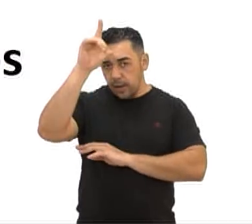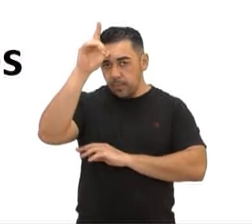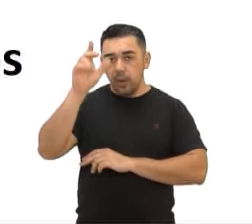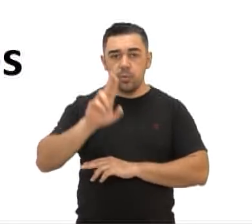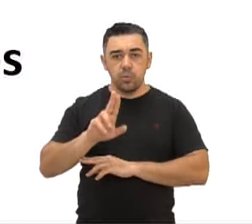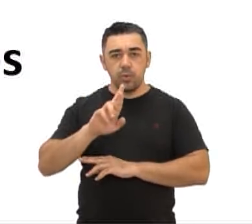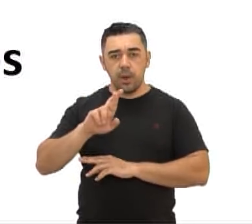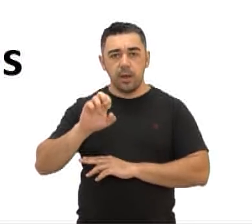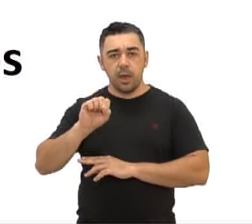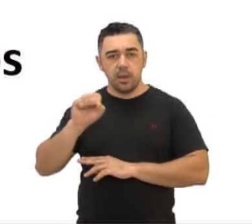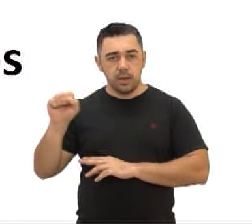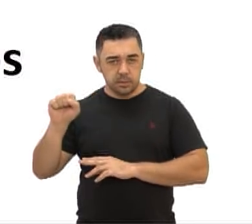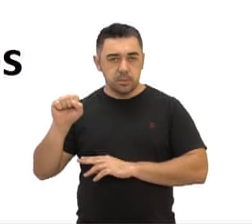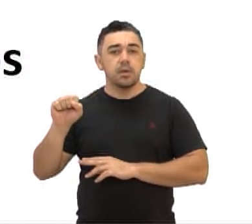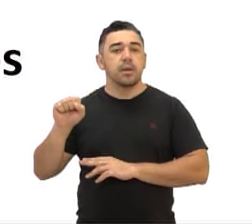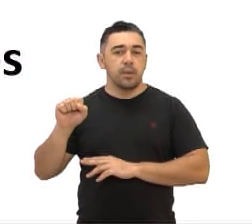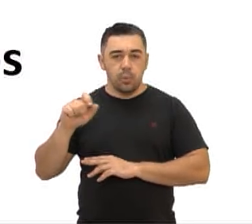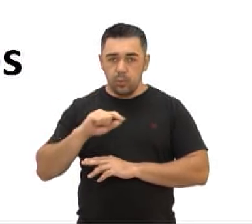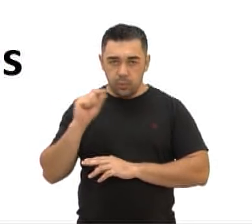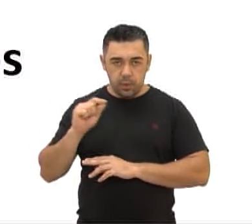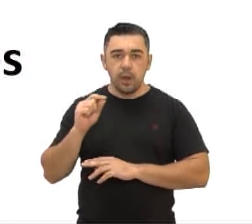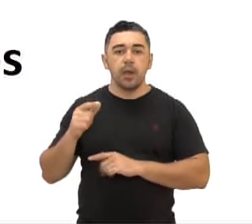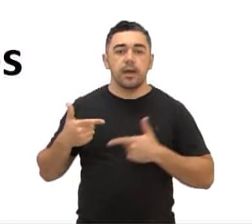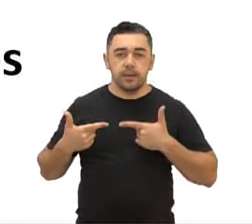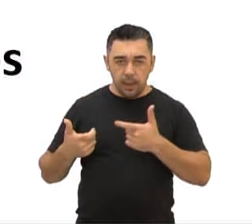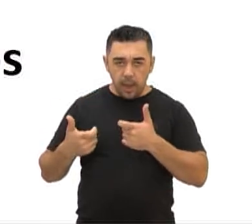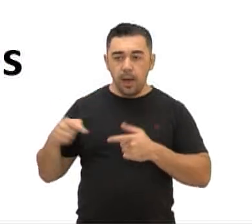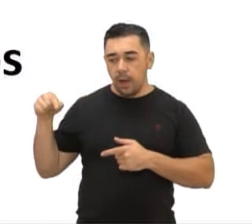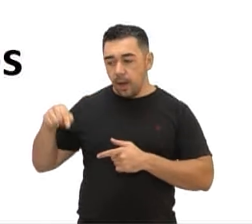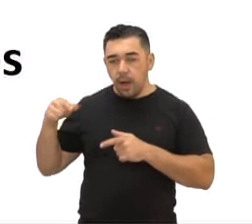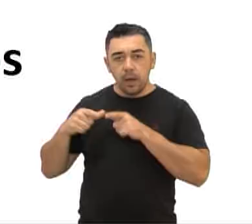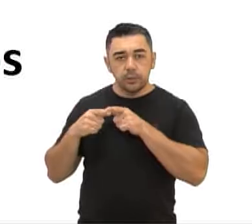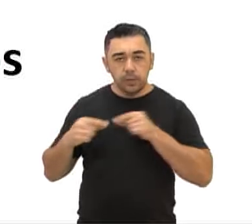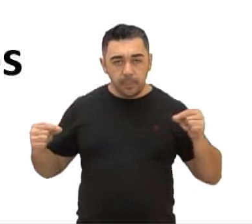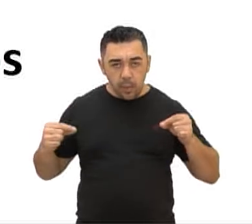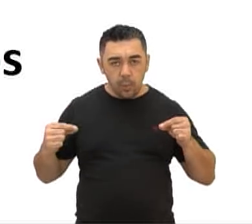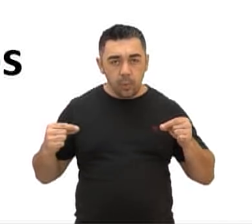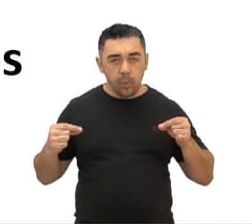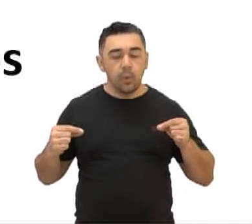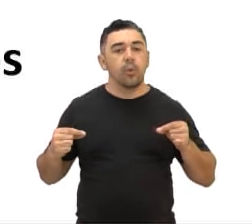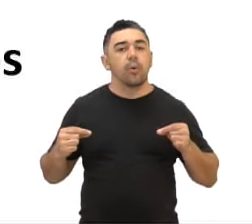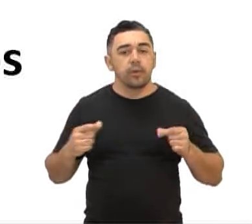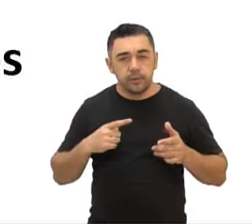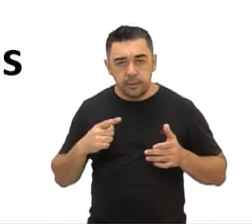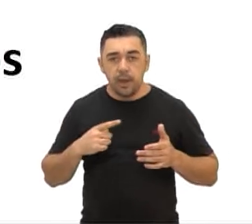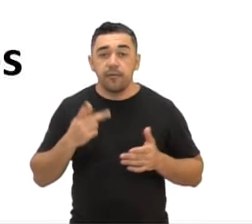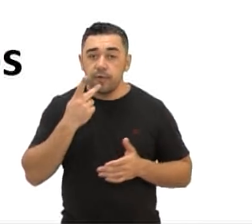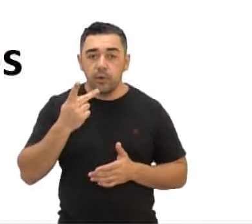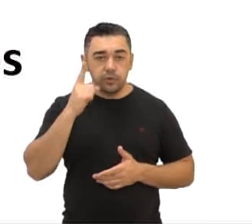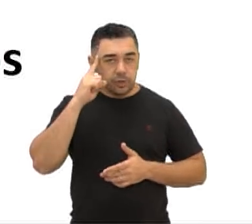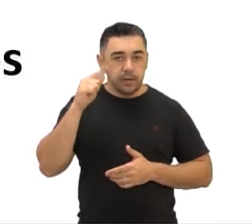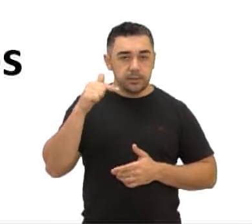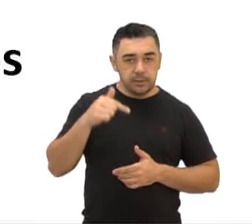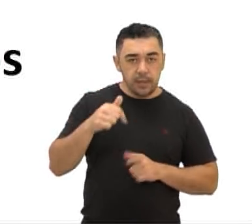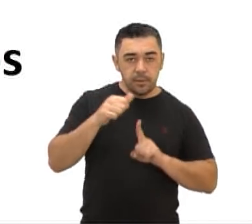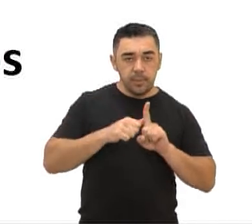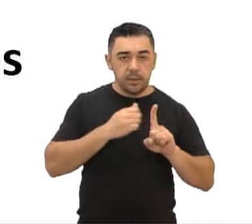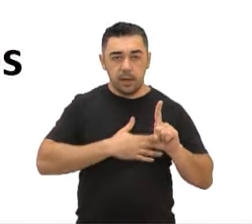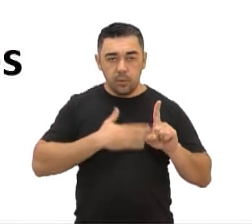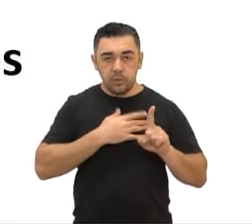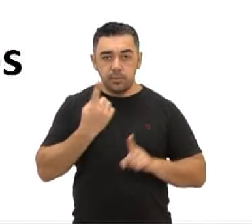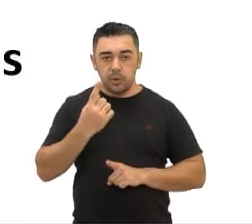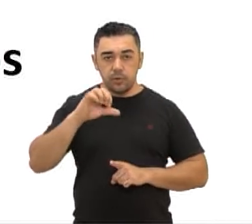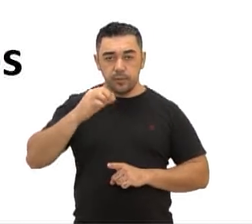Soviética declarou oficialmente guerra ao Japão. E essa declaração foi feita no dia 7 de agosto de